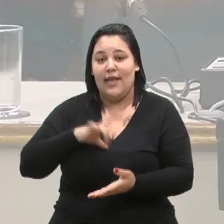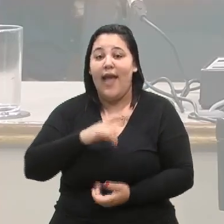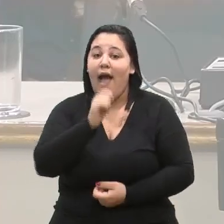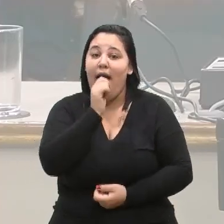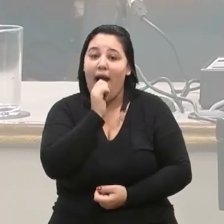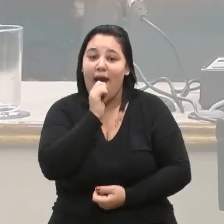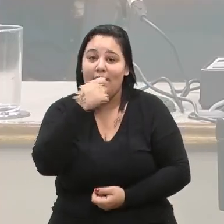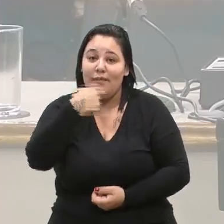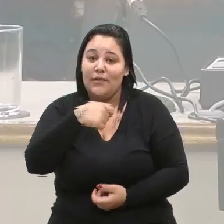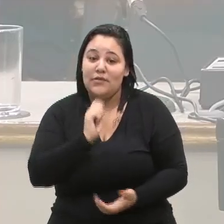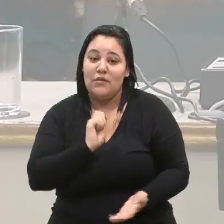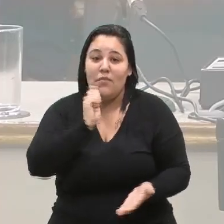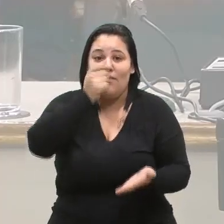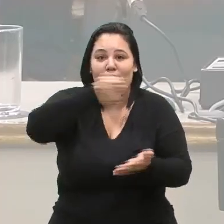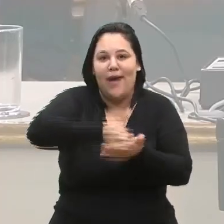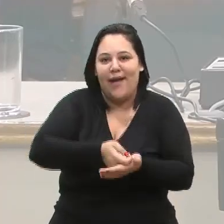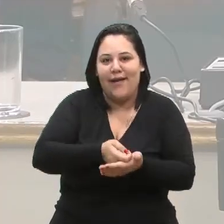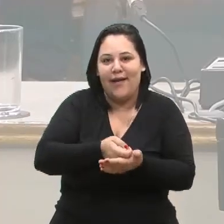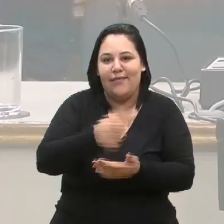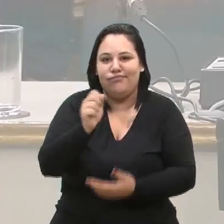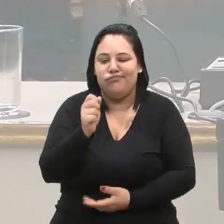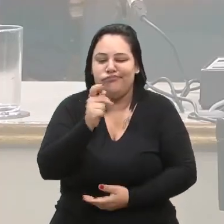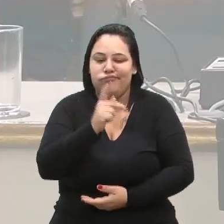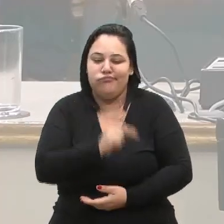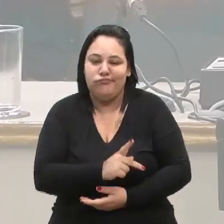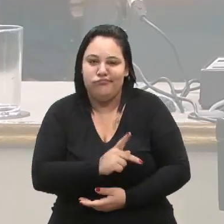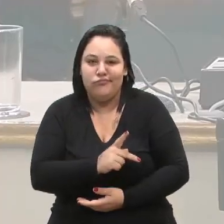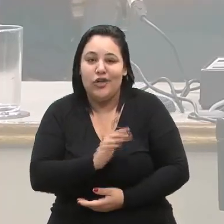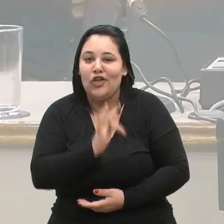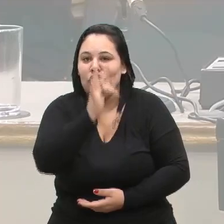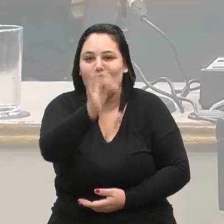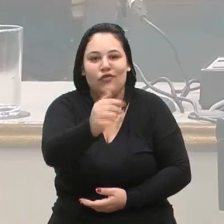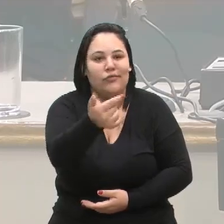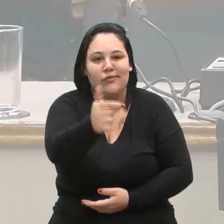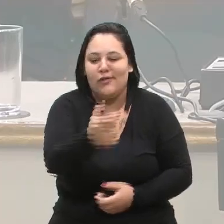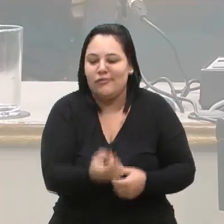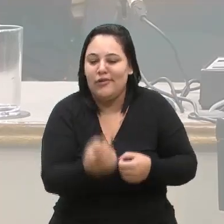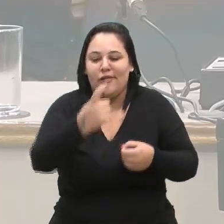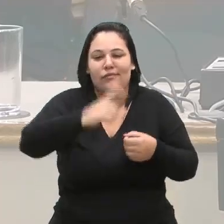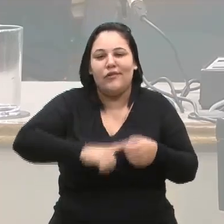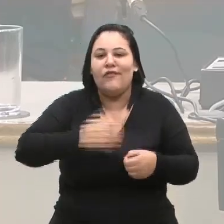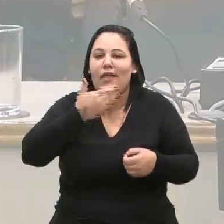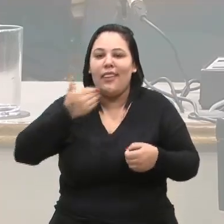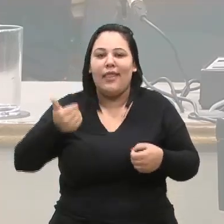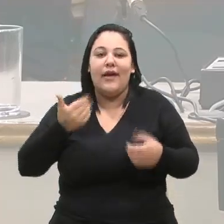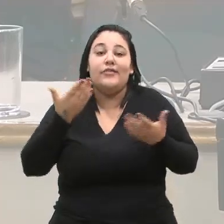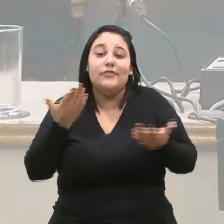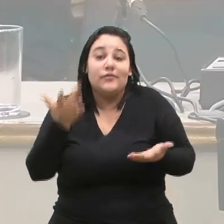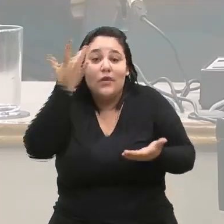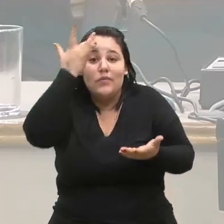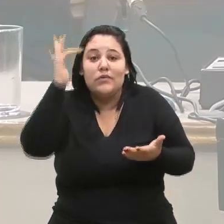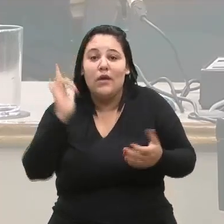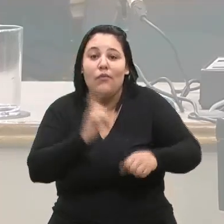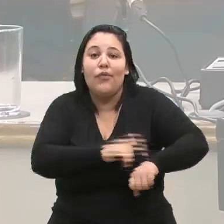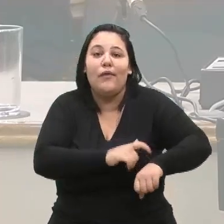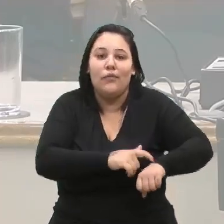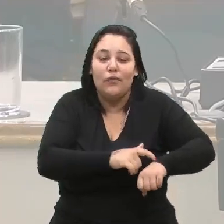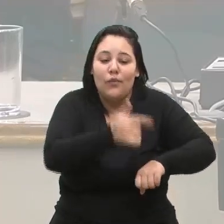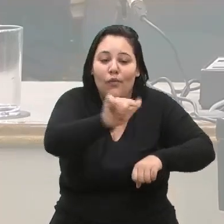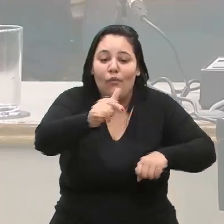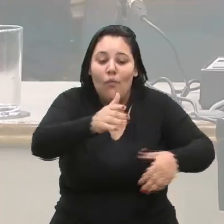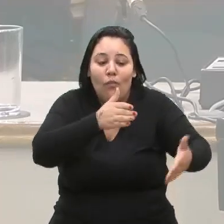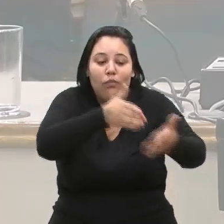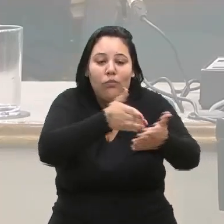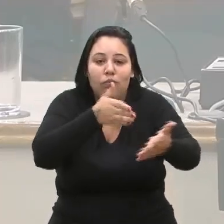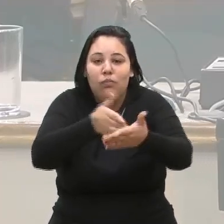de contribuir para uma previdência falida que não lhes retornará benefícios tão cedo. Outro sim, as limitações de